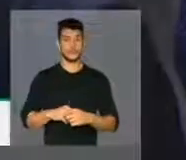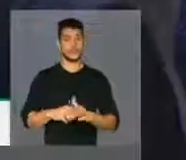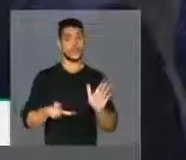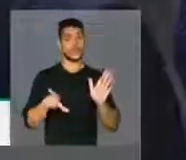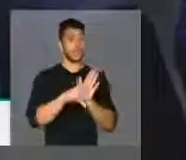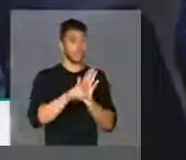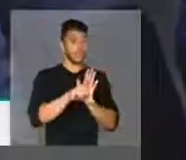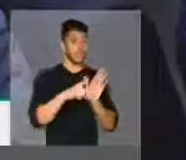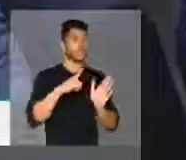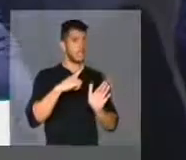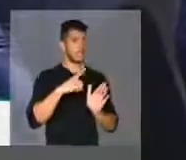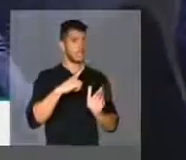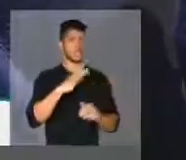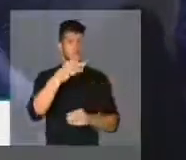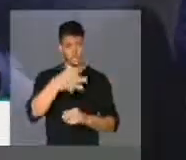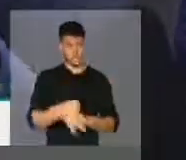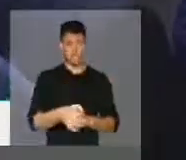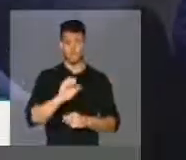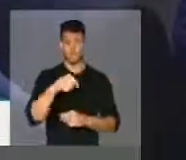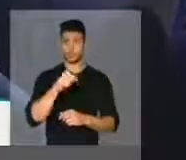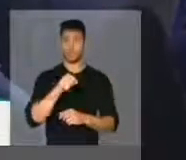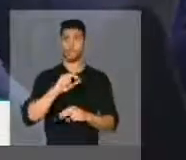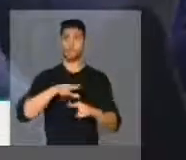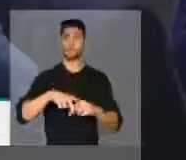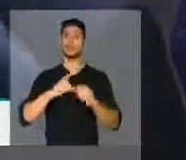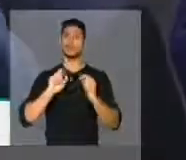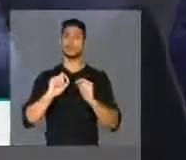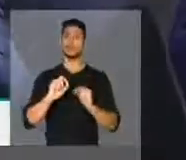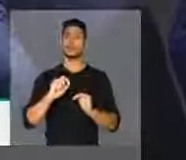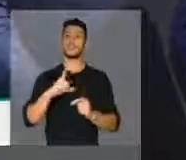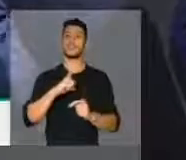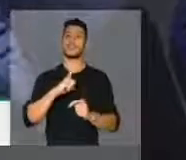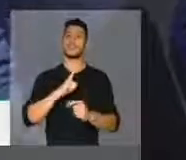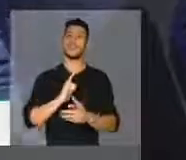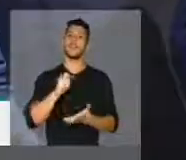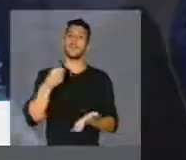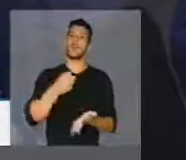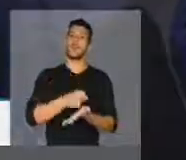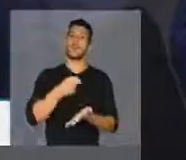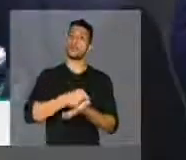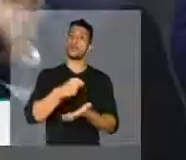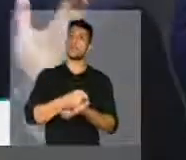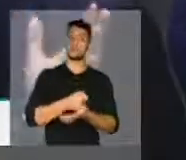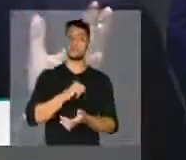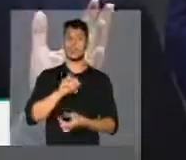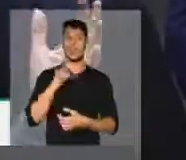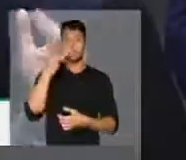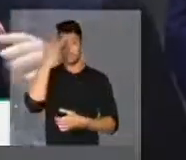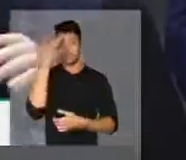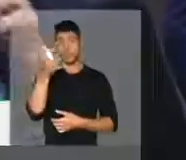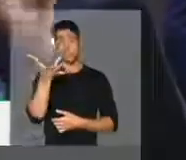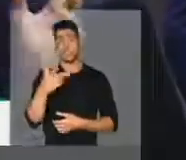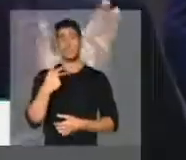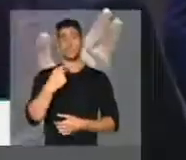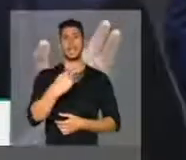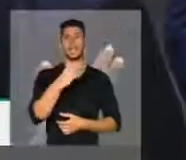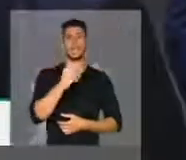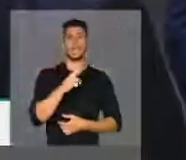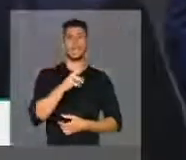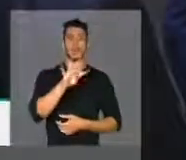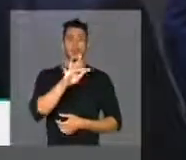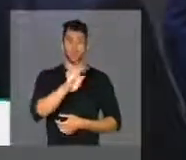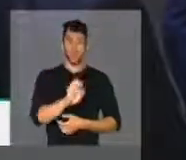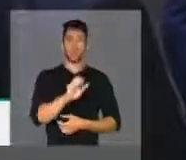bem construída no que diz respeito aos itens exigíveis daquele que quer ter um porte de arma ou uma